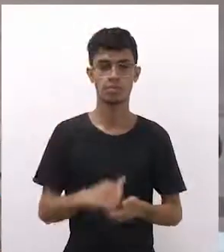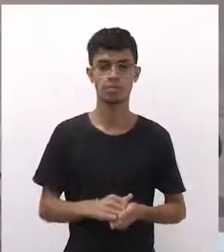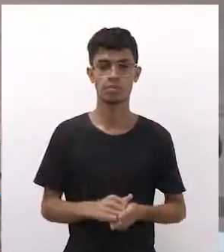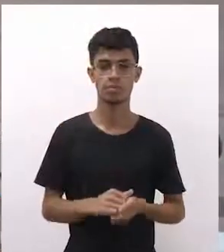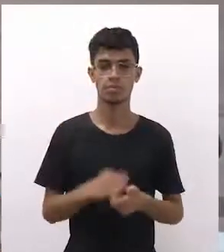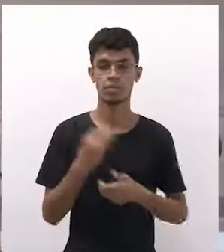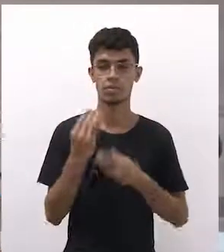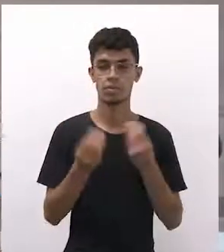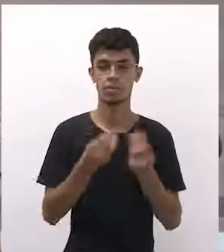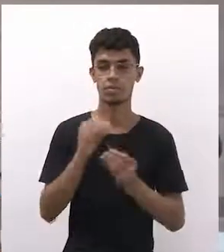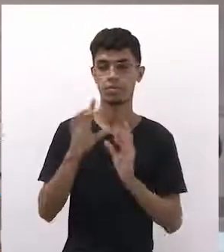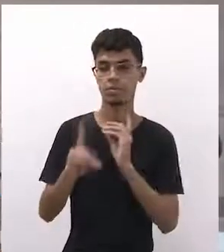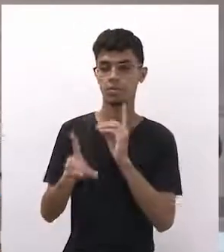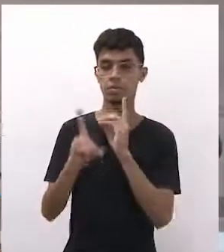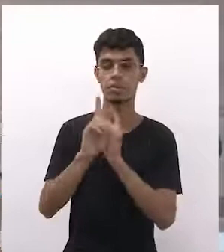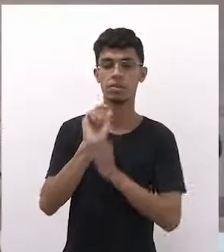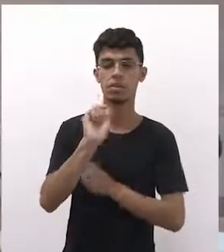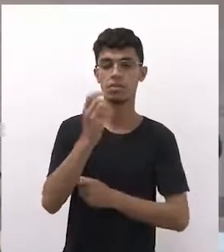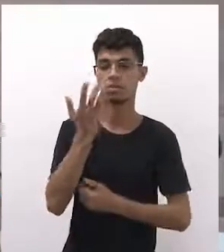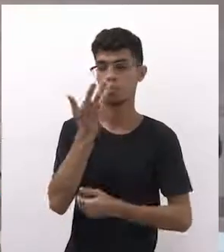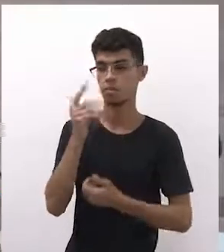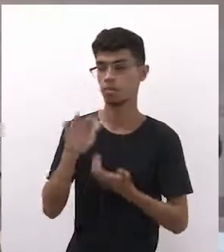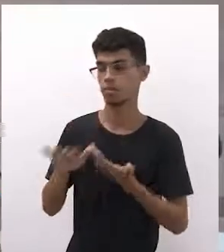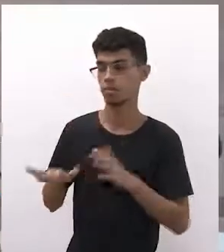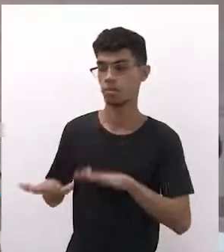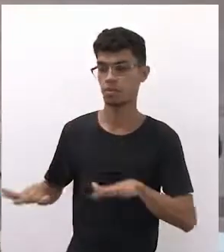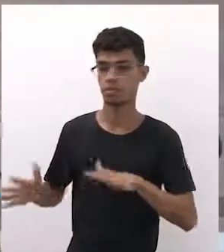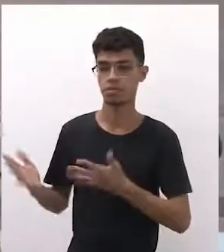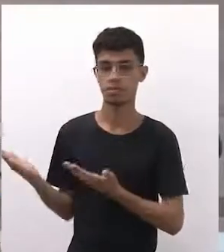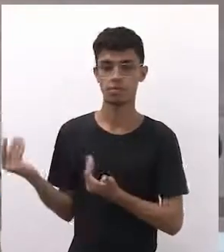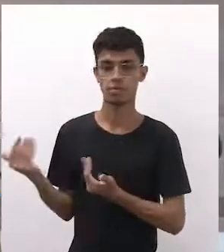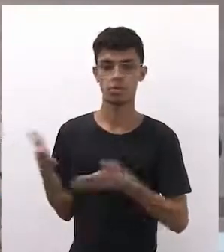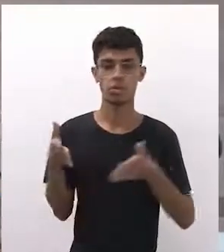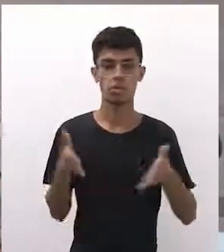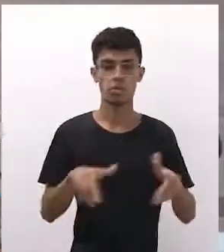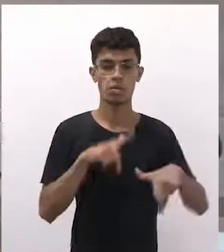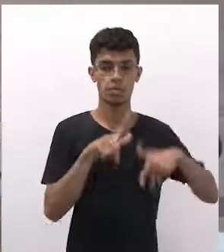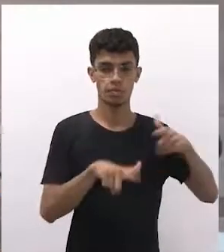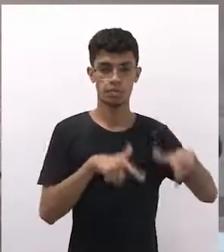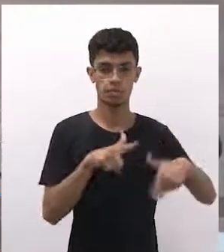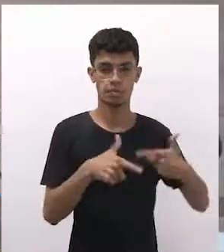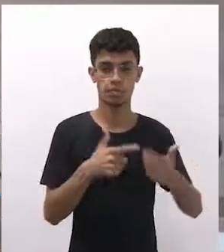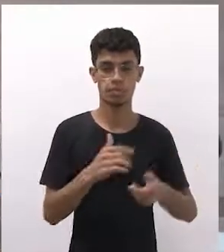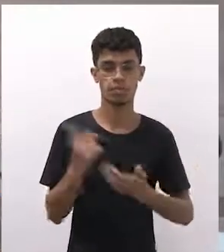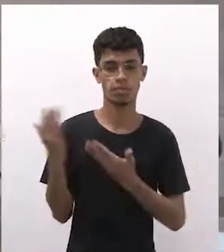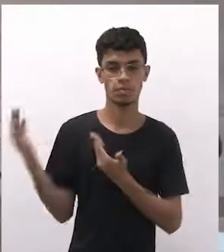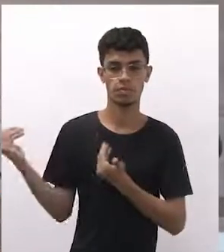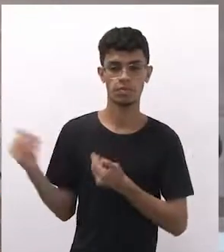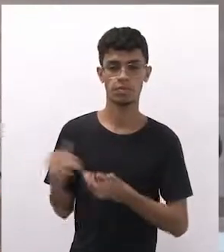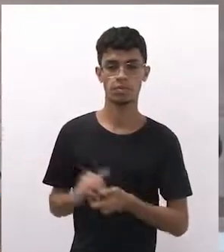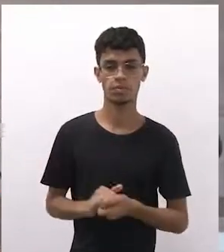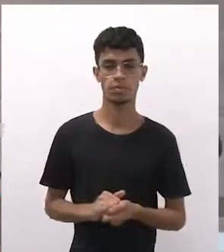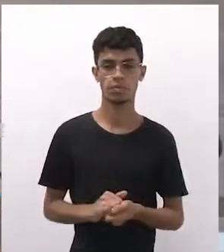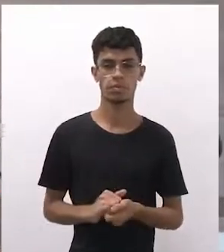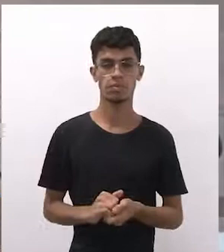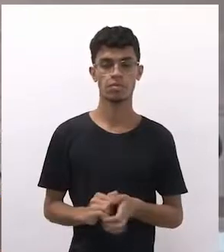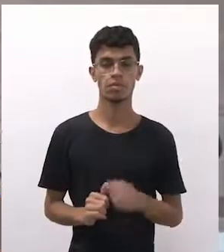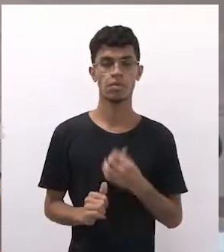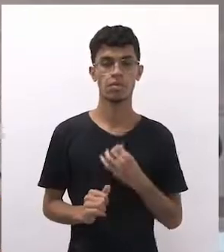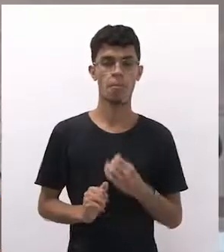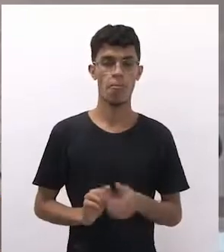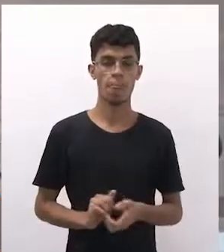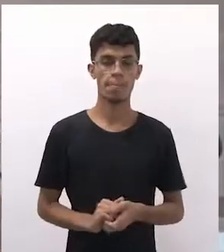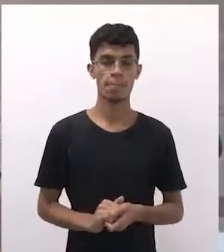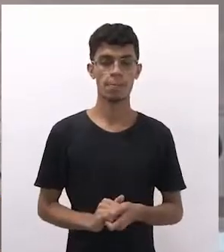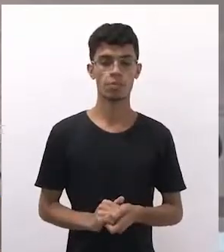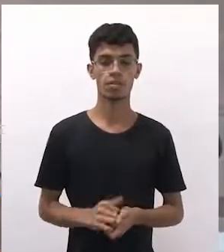descobrir quem são essas crianças que hoje estão trabalhando, né? Essas crianças e adolescentes. E quando a